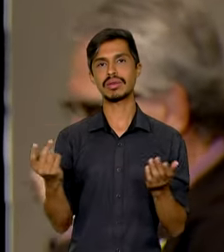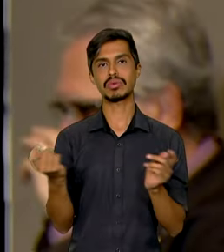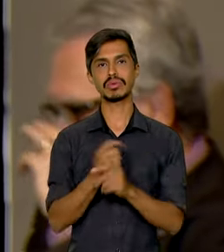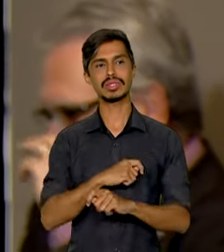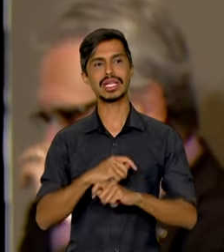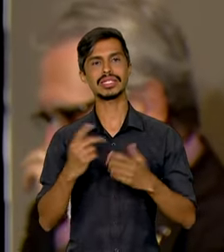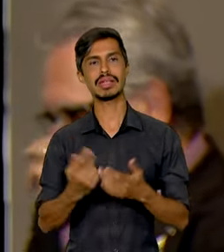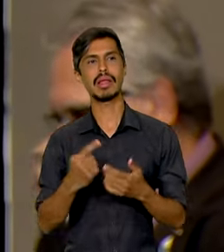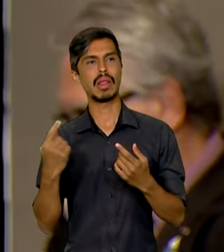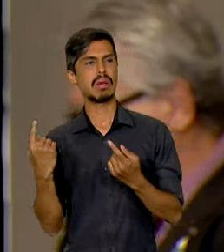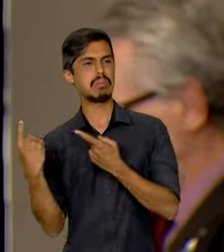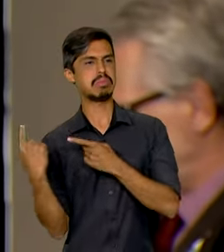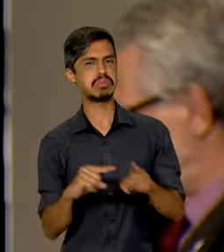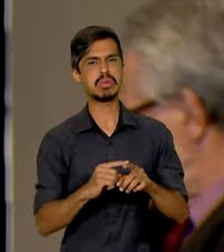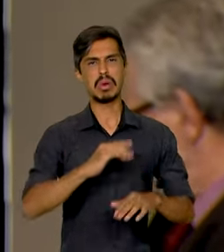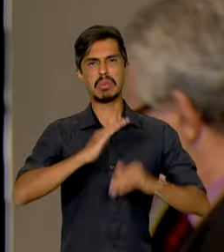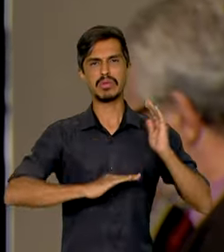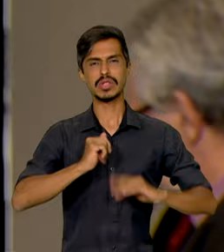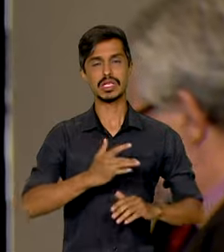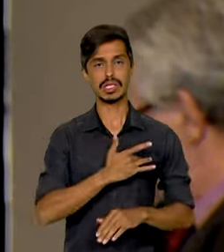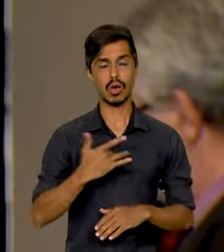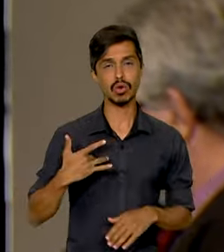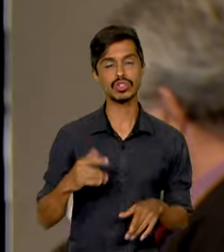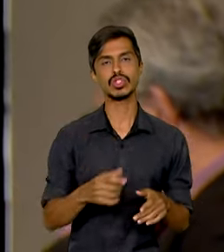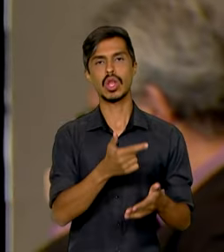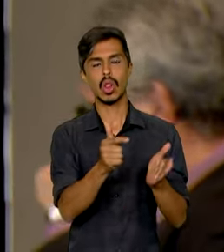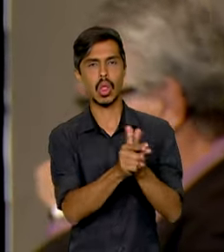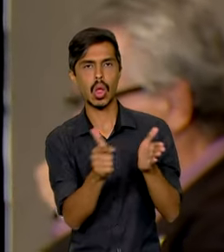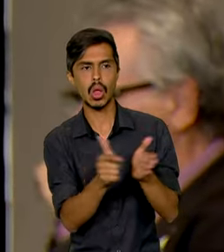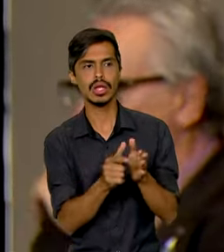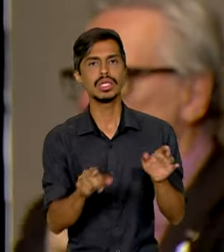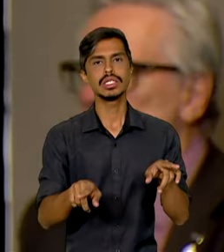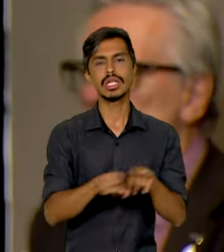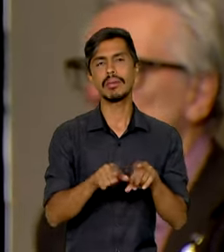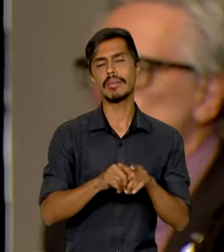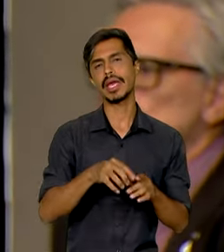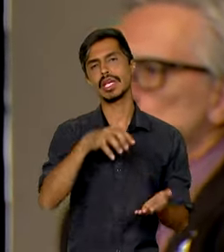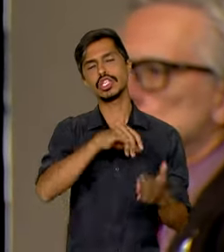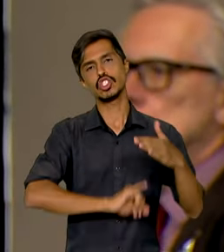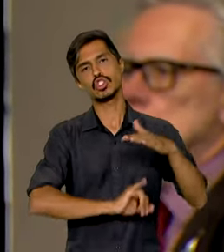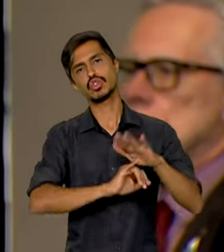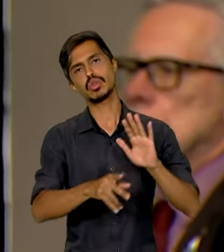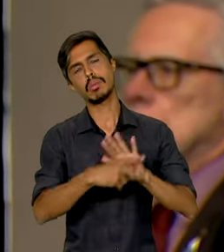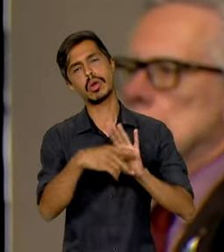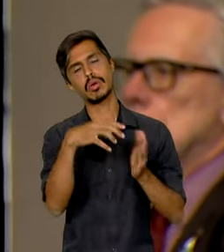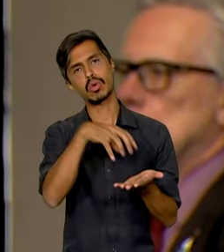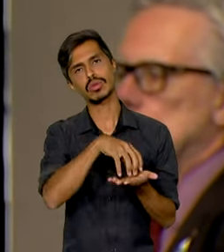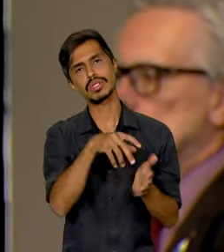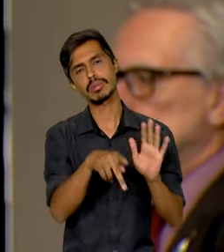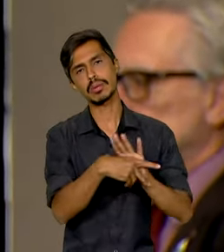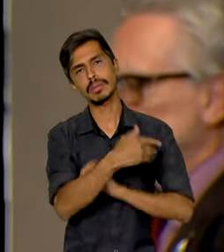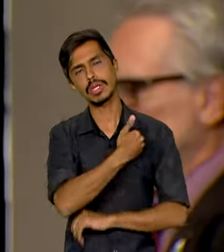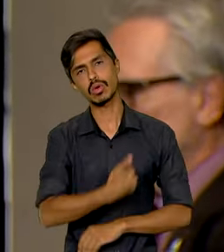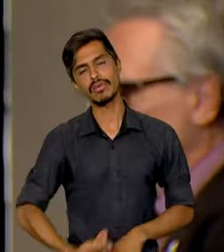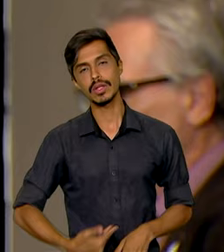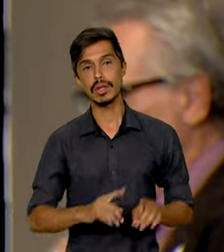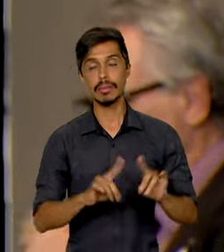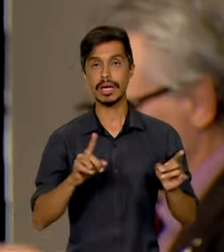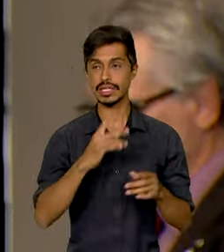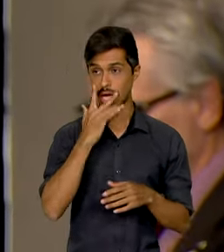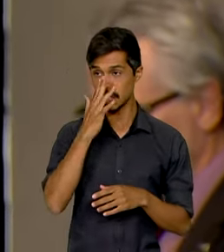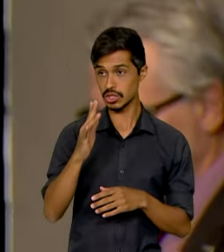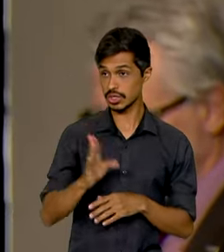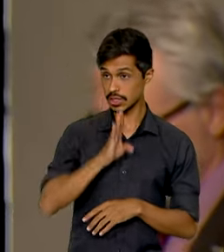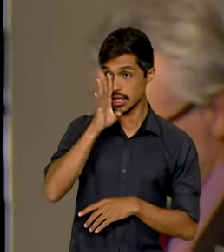profissionais de saúde, jornalistas e instituições da República. Pode até parecer exagerado, mas cabe